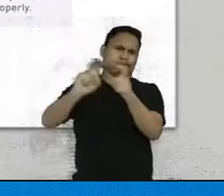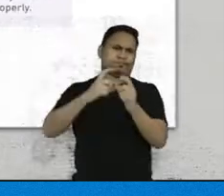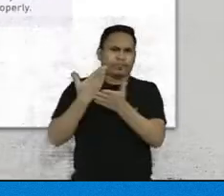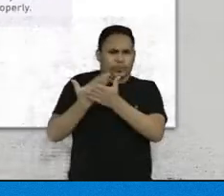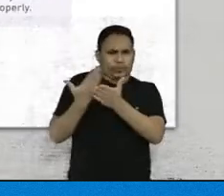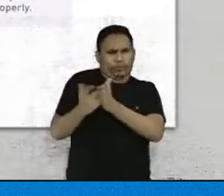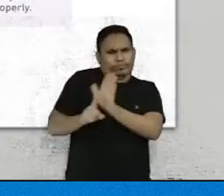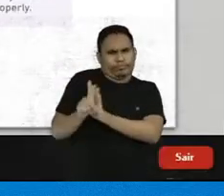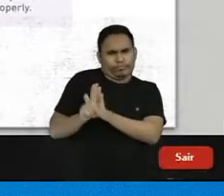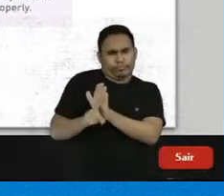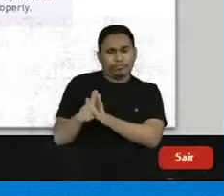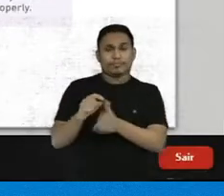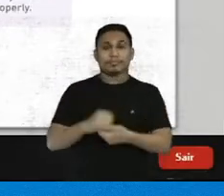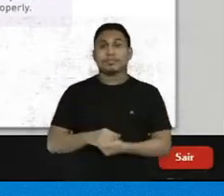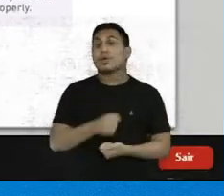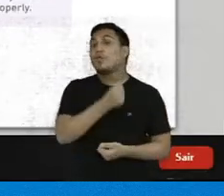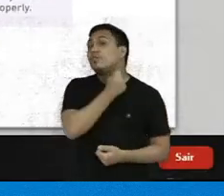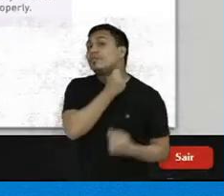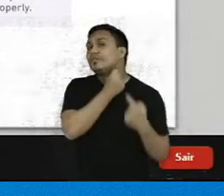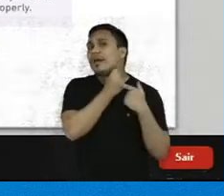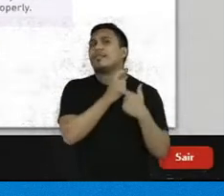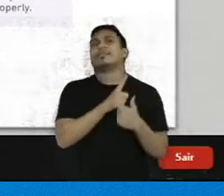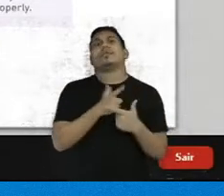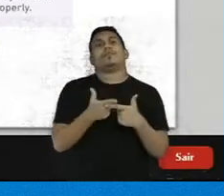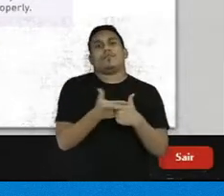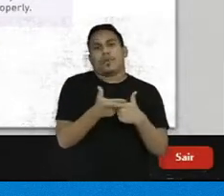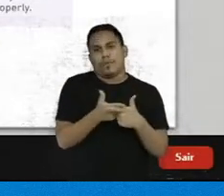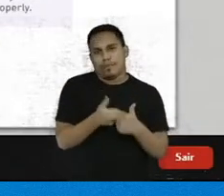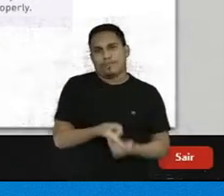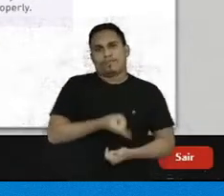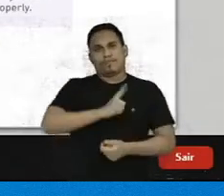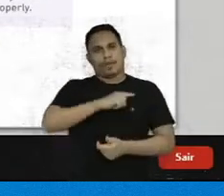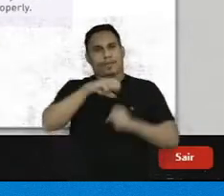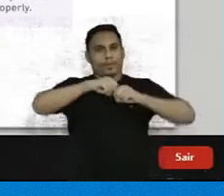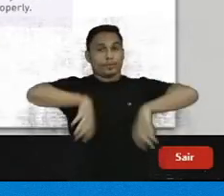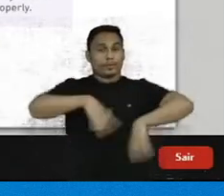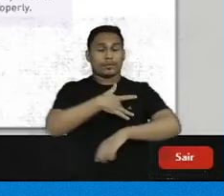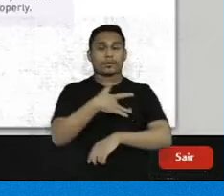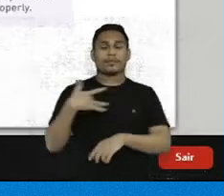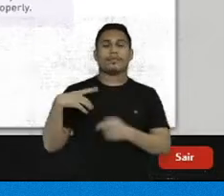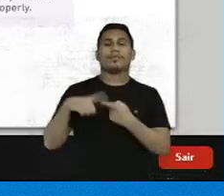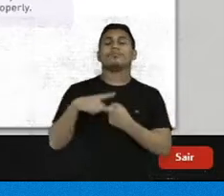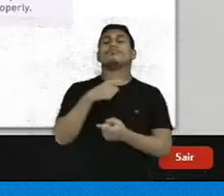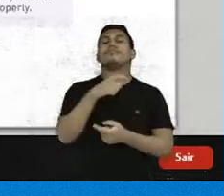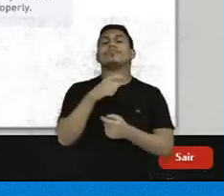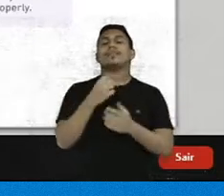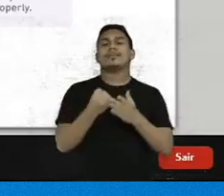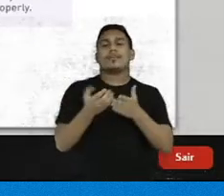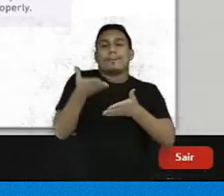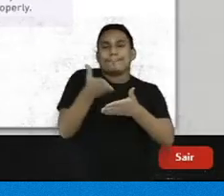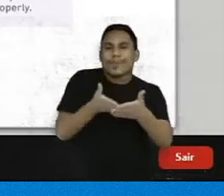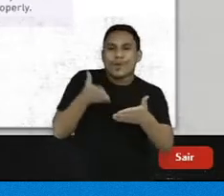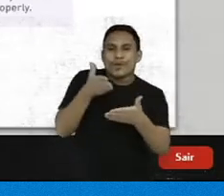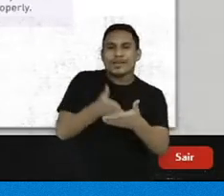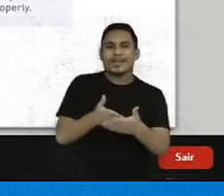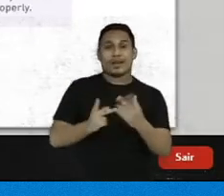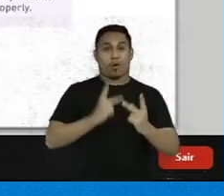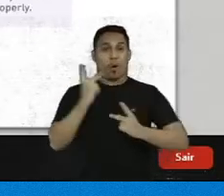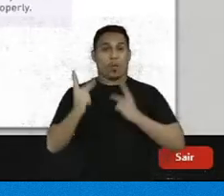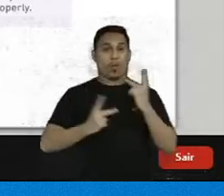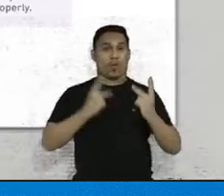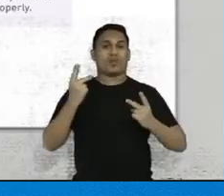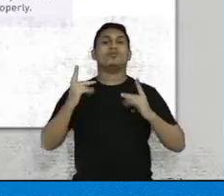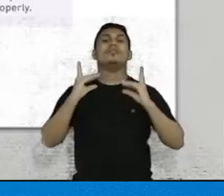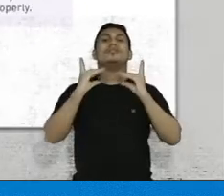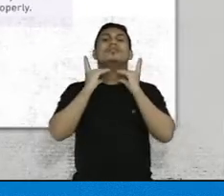como eu falei, ele tem uma ação de bloquear a produção do hormônio estimulador de tireoide, ele age também inibindo